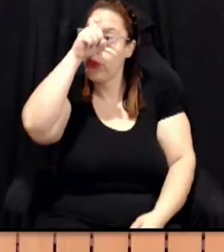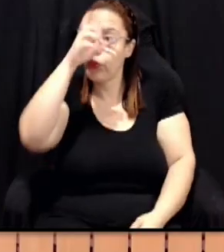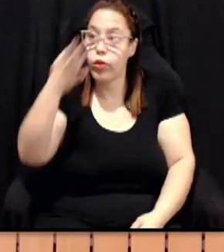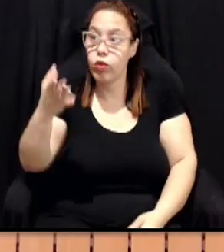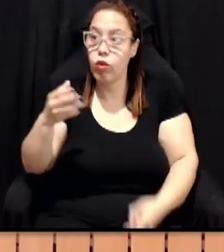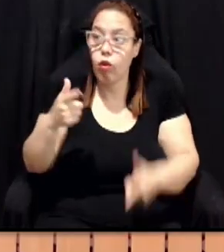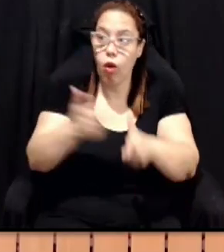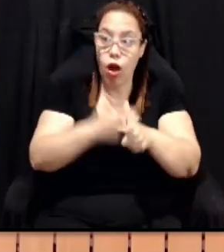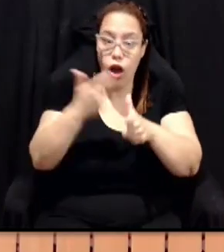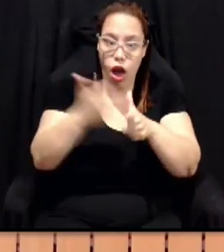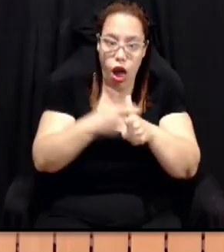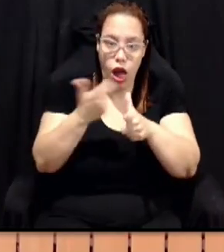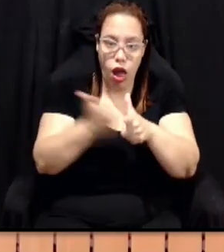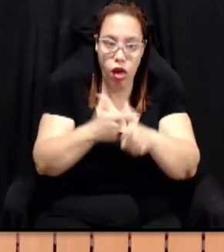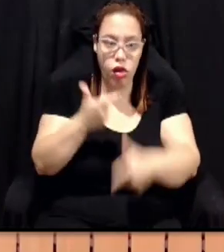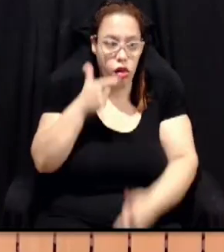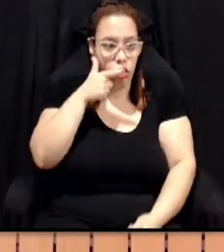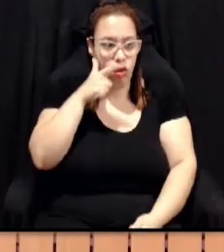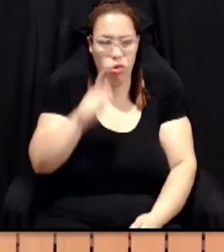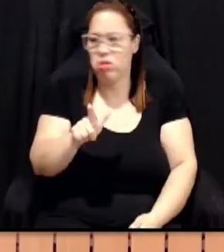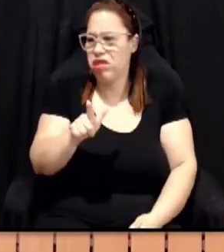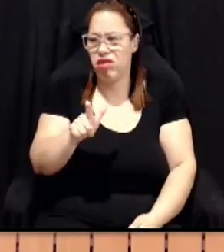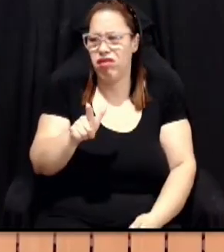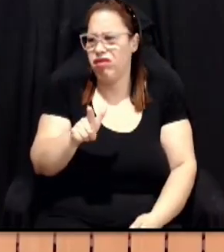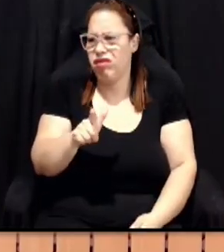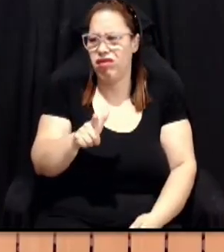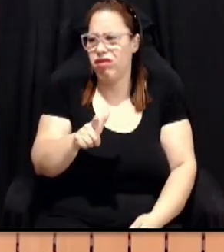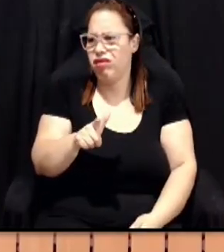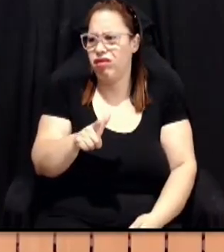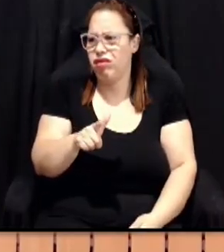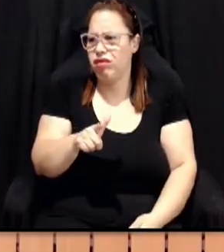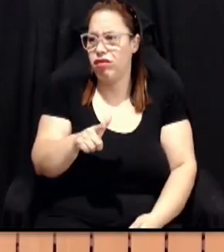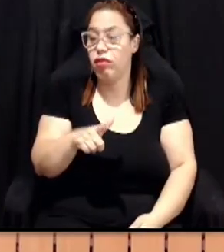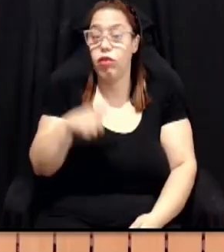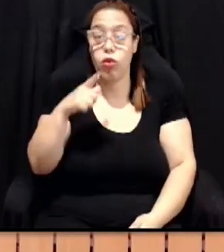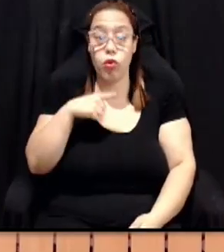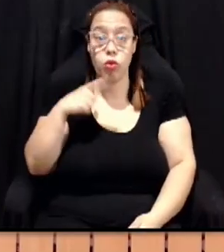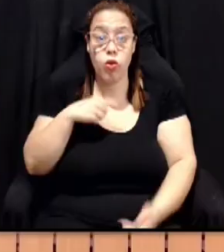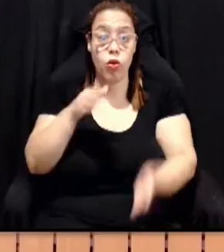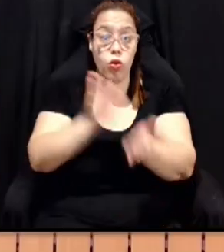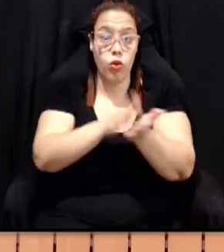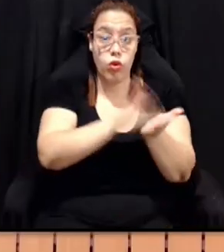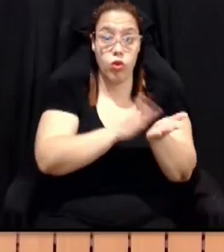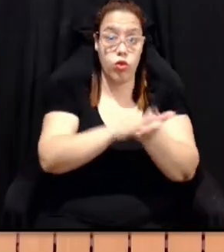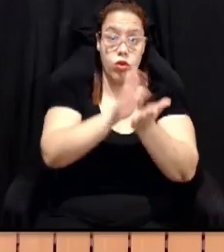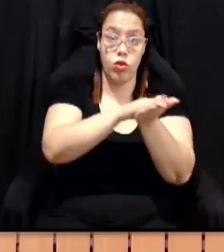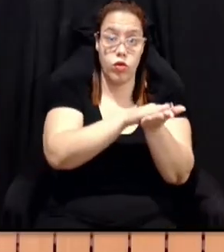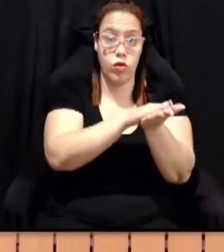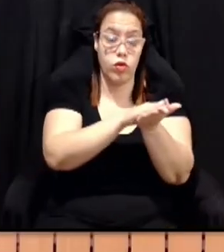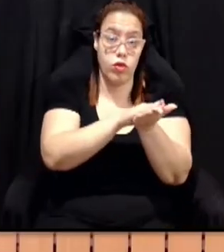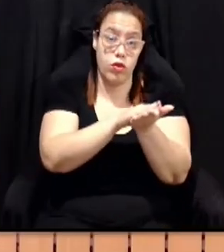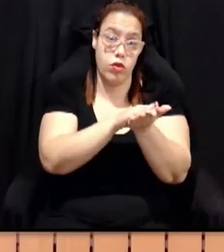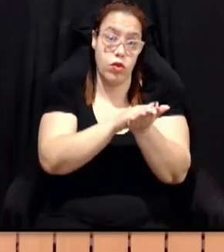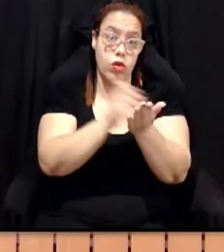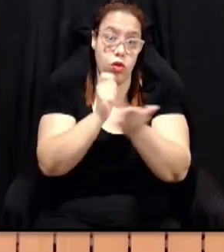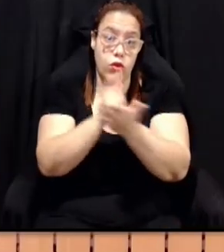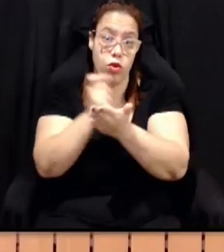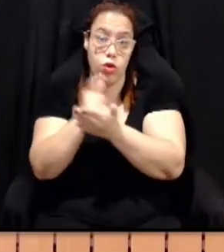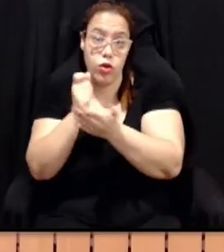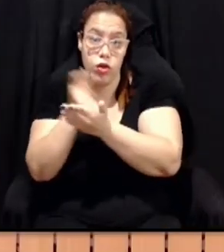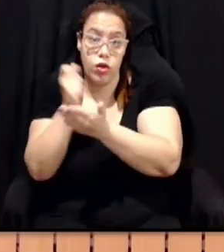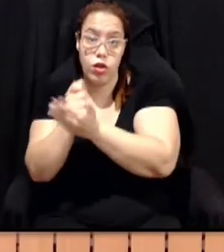enorme não conseguia ali ter as suas contas garantidas até para comprar, para fazer aquisição de